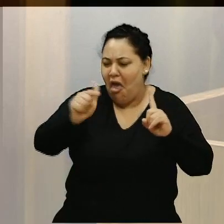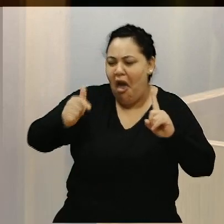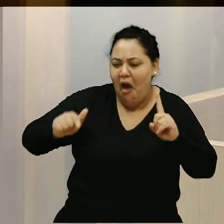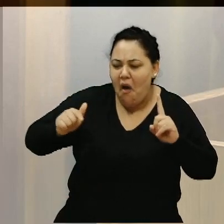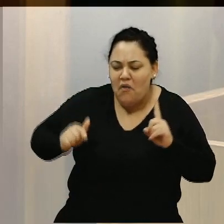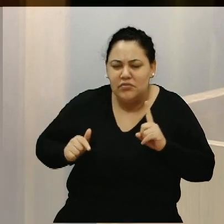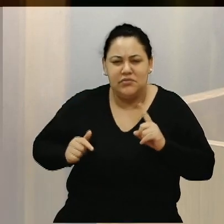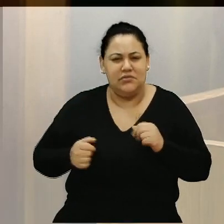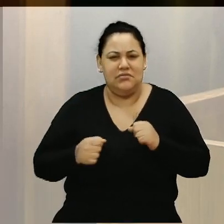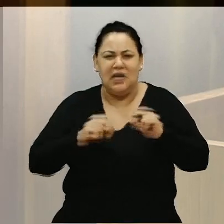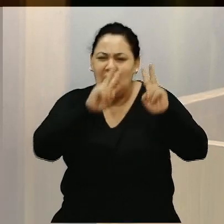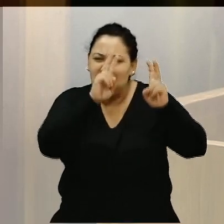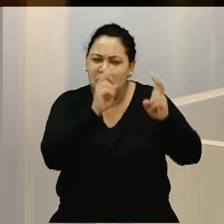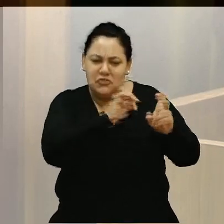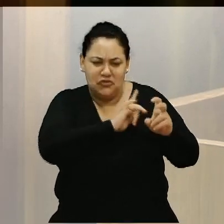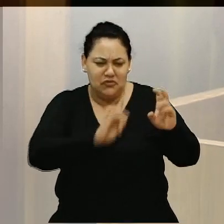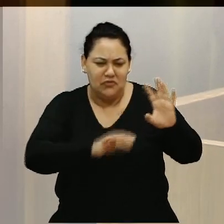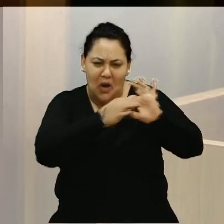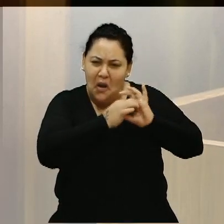liberal,